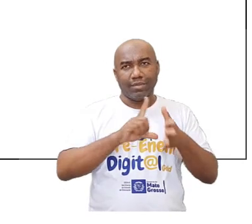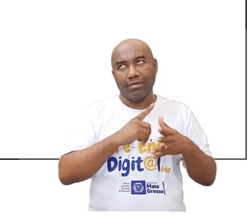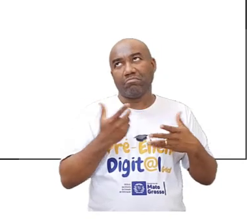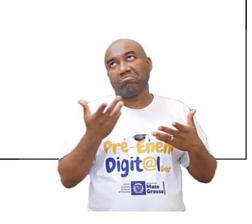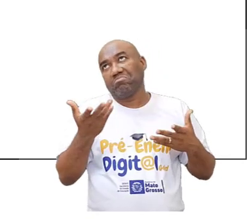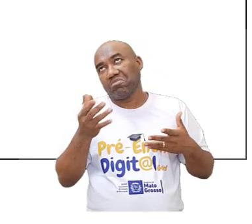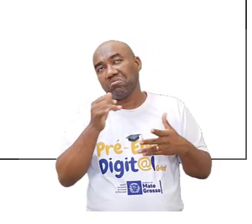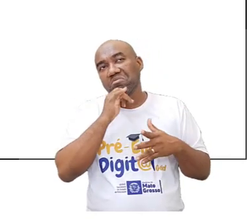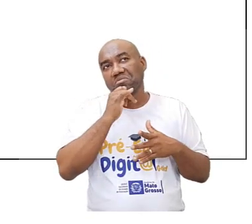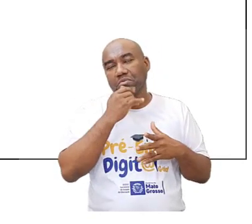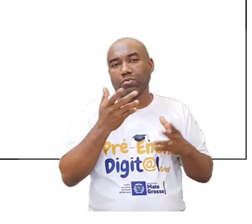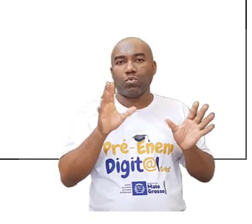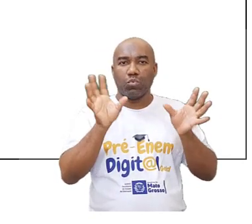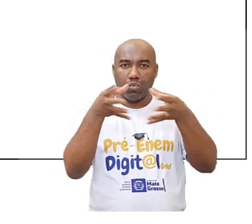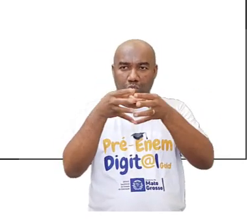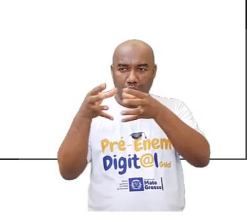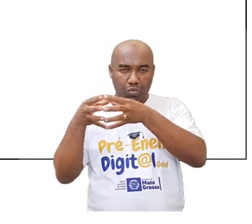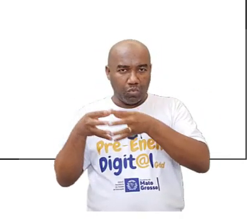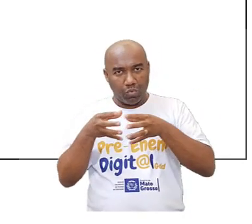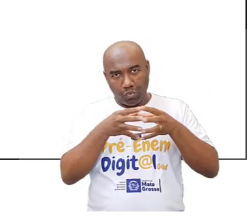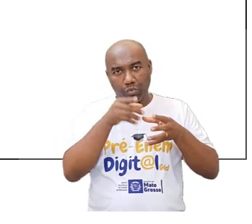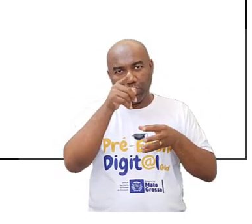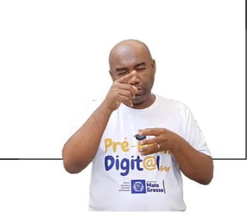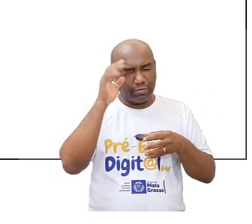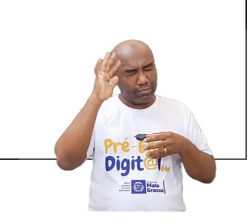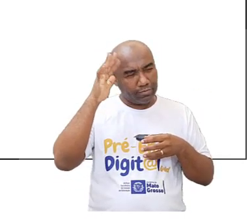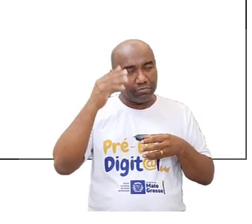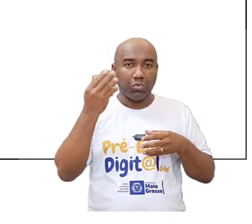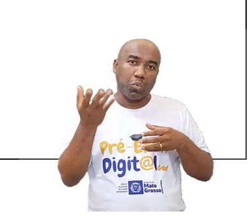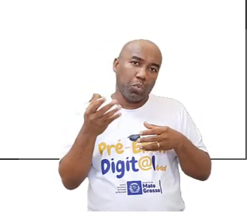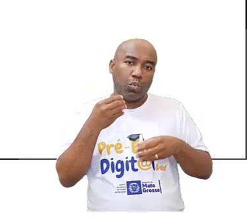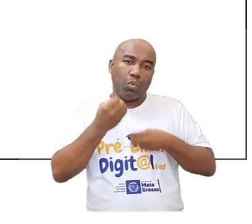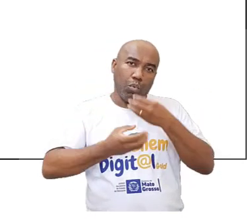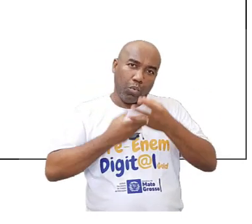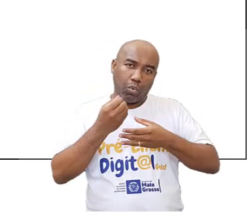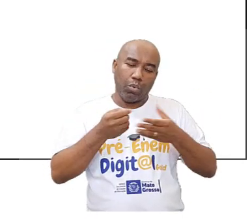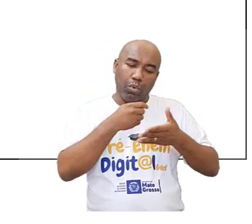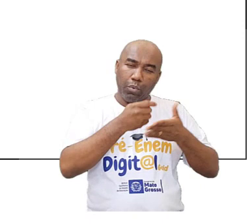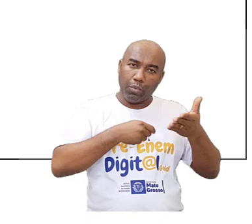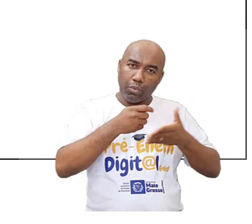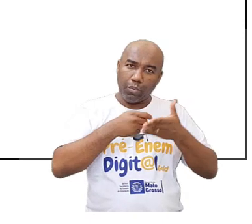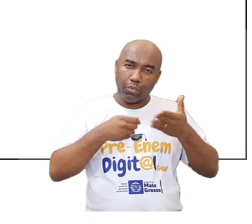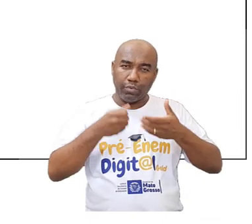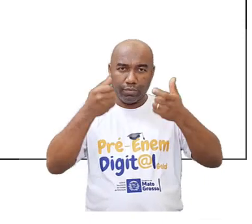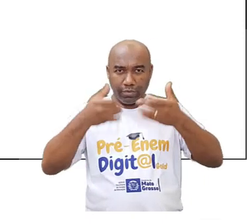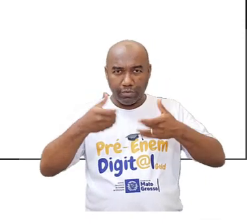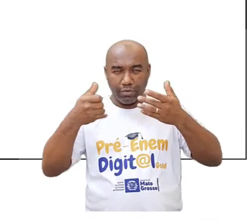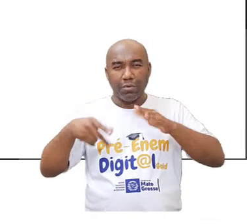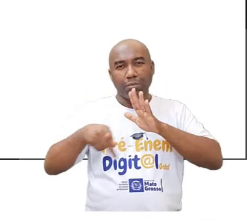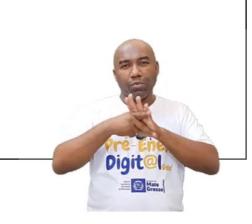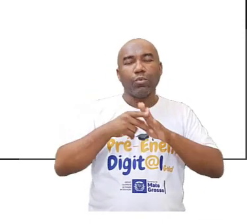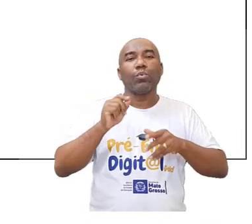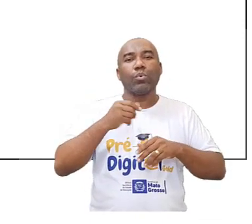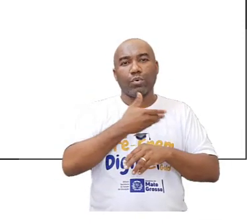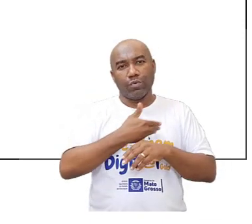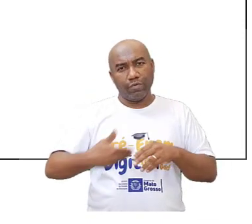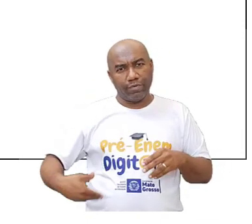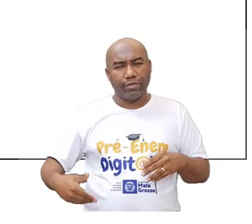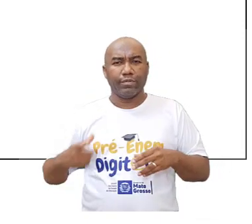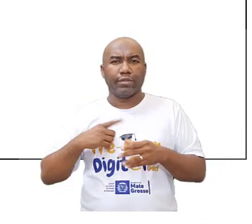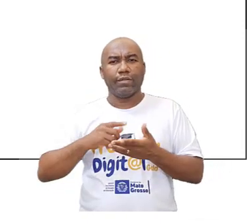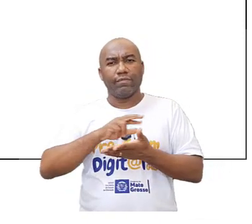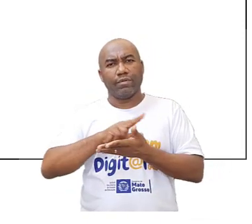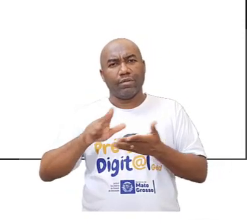alguém, um grupo, de forma prática, certo? Se for qualquer órgão relacionado ao governo ou estado,